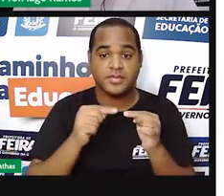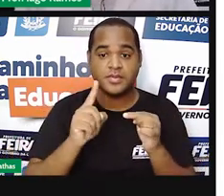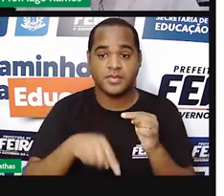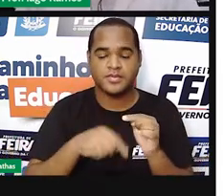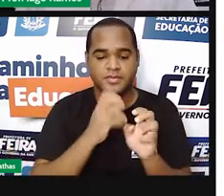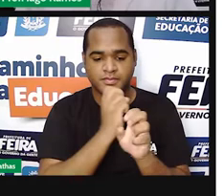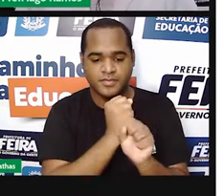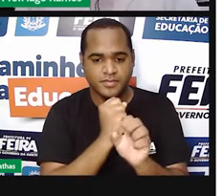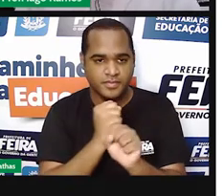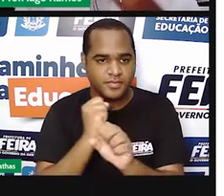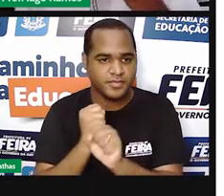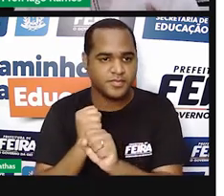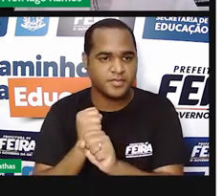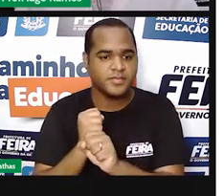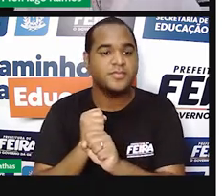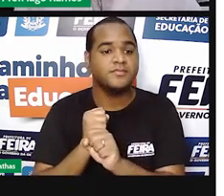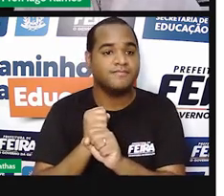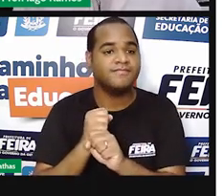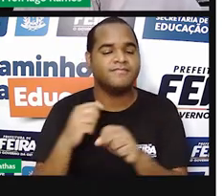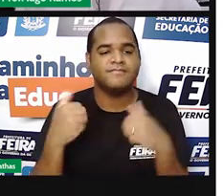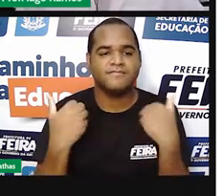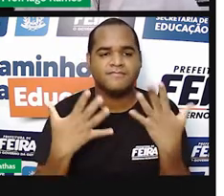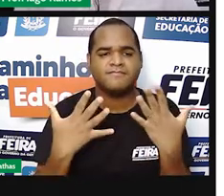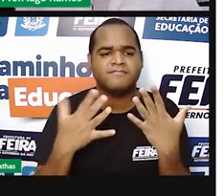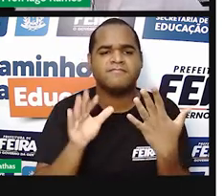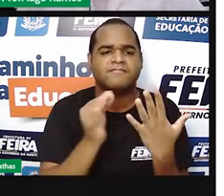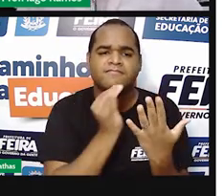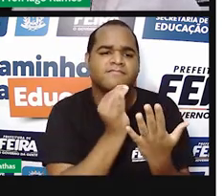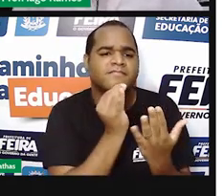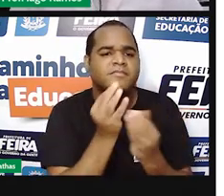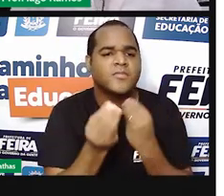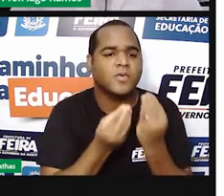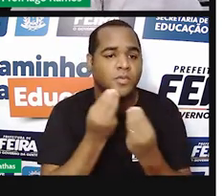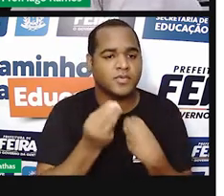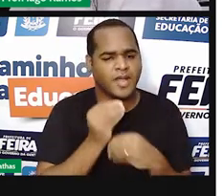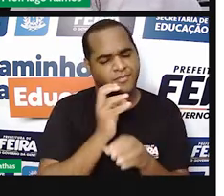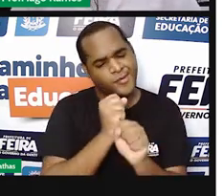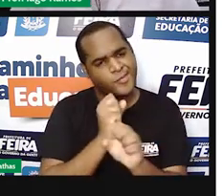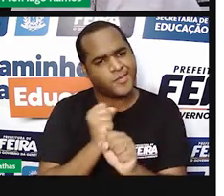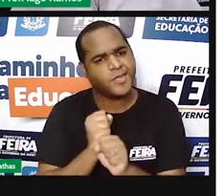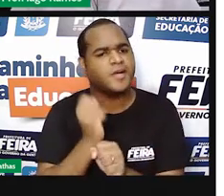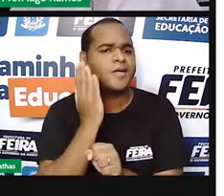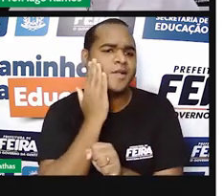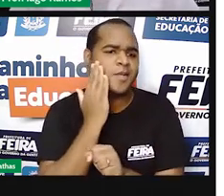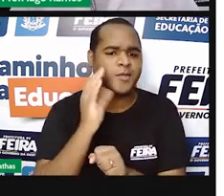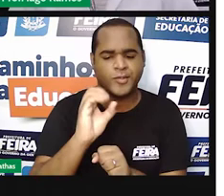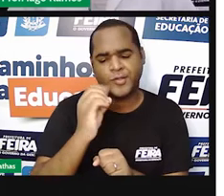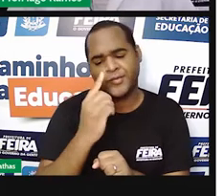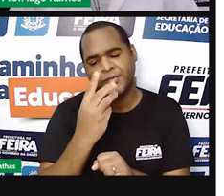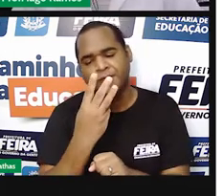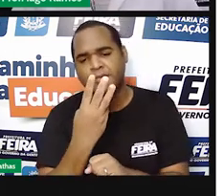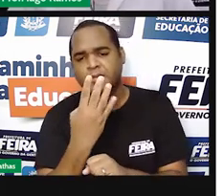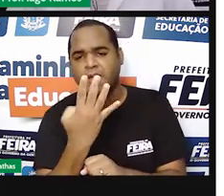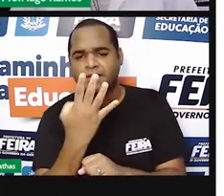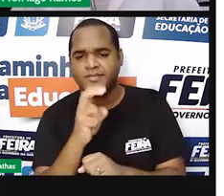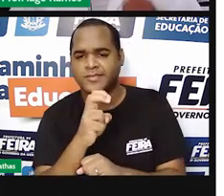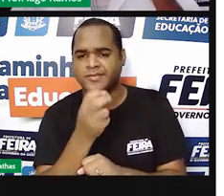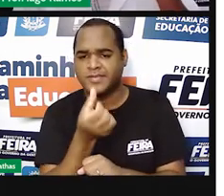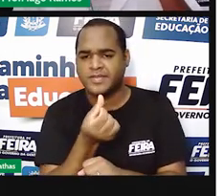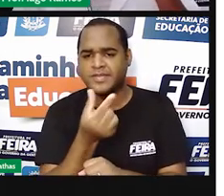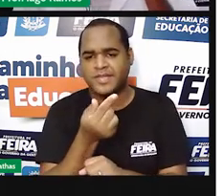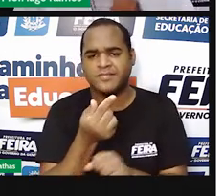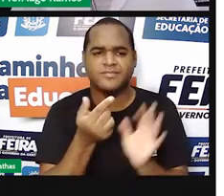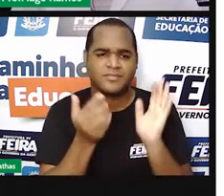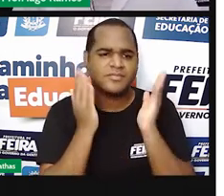Contagem Oi Carlos sou mas Contagem eu sei contar 0 1 2 3 4 5